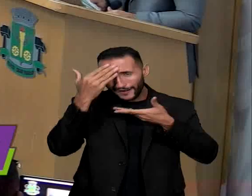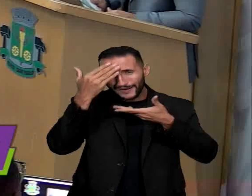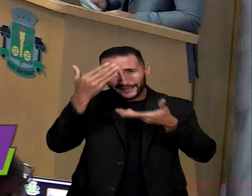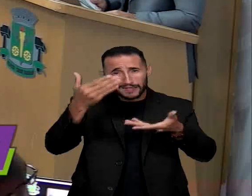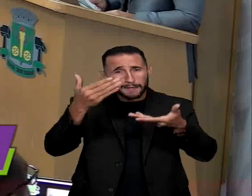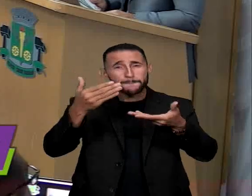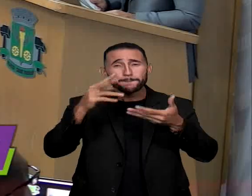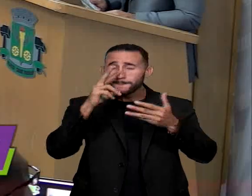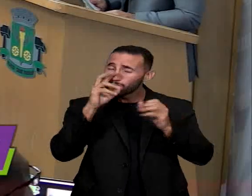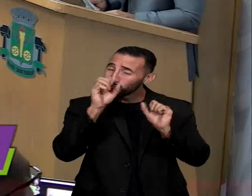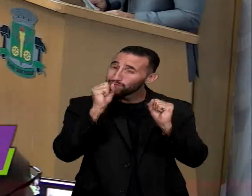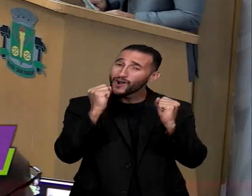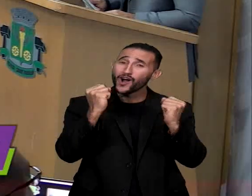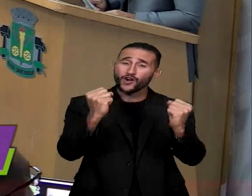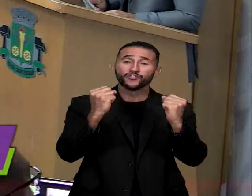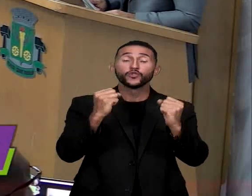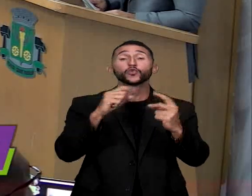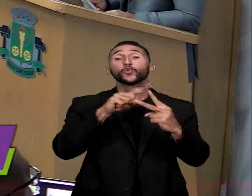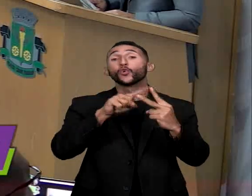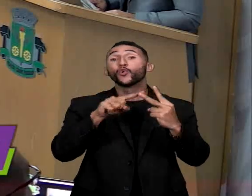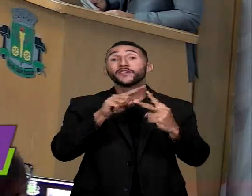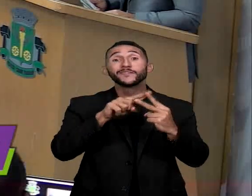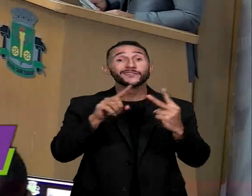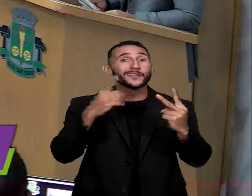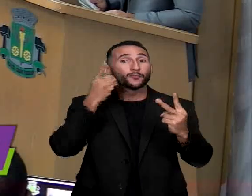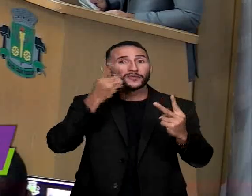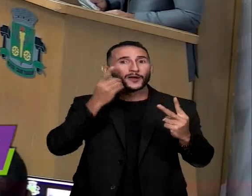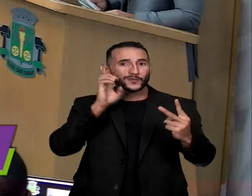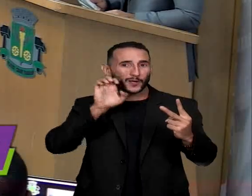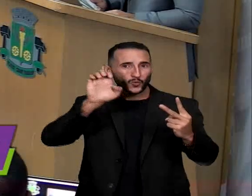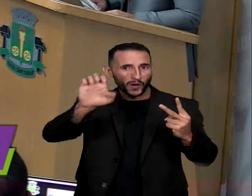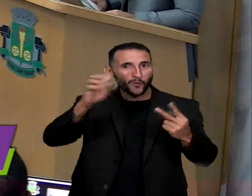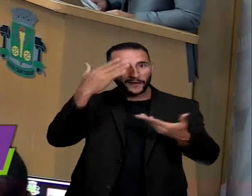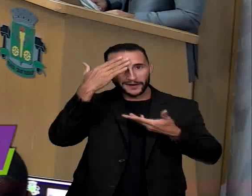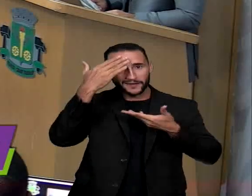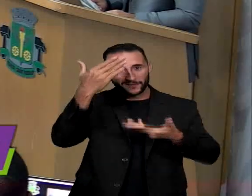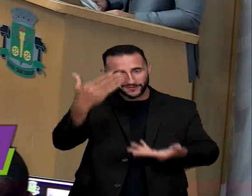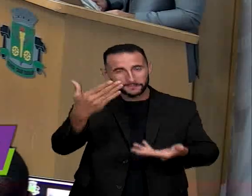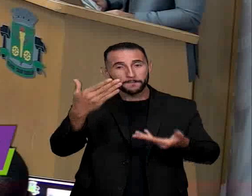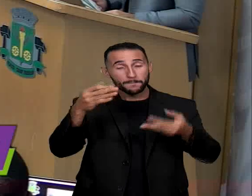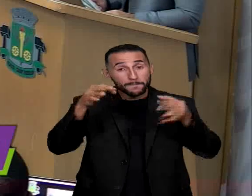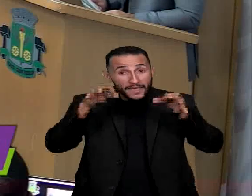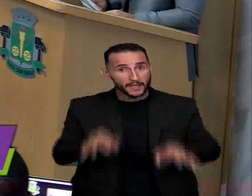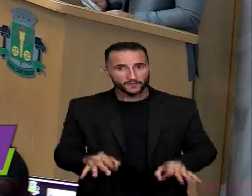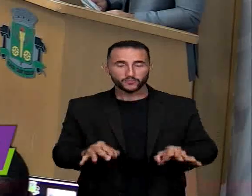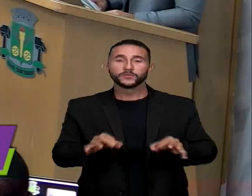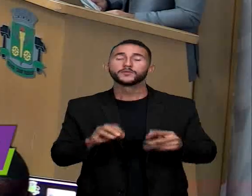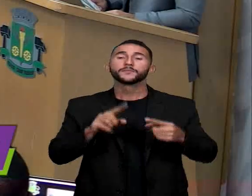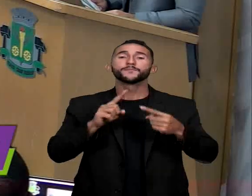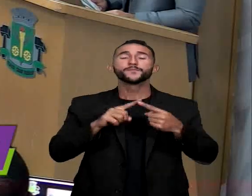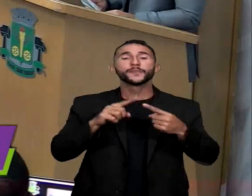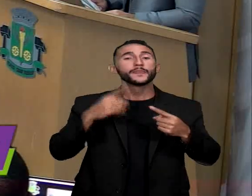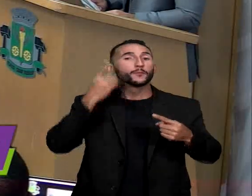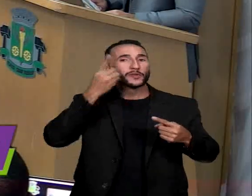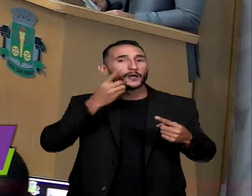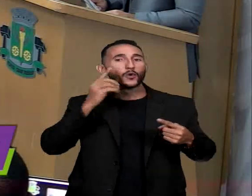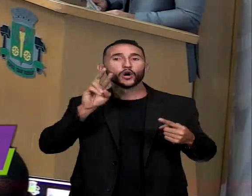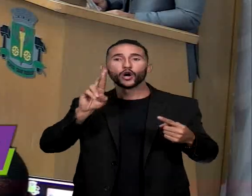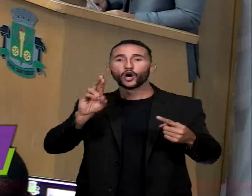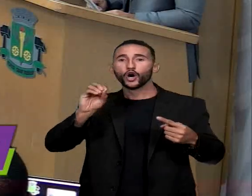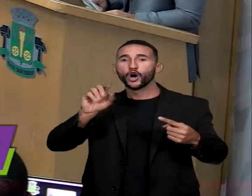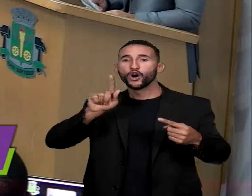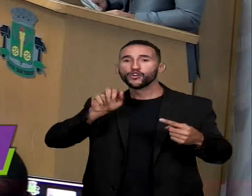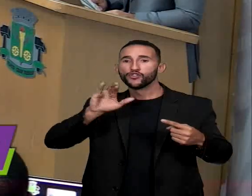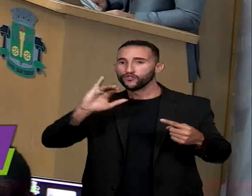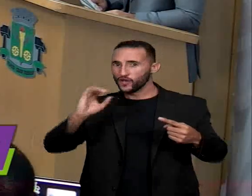estão nos representando dois deputados estaduais aqui eu queria agradecer muito o deputado estadual Rogério Santos queria pedir uma